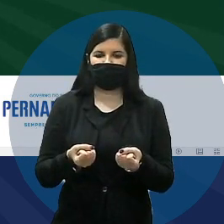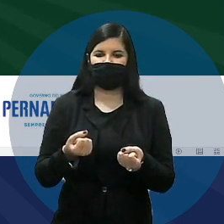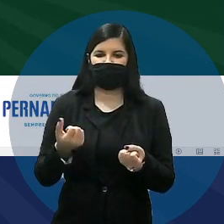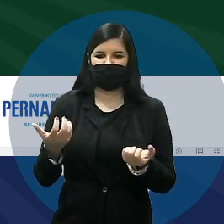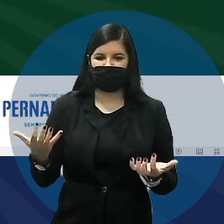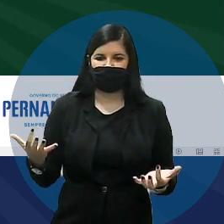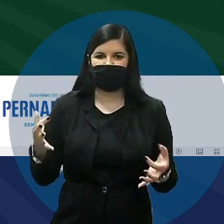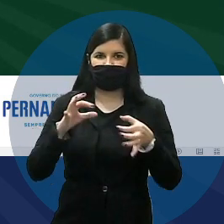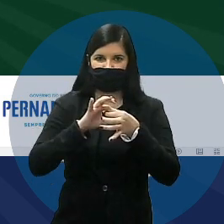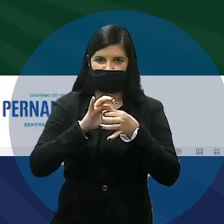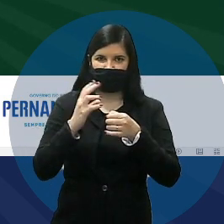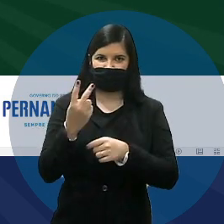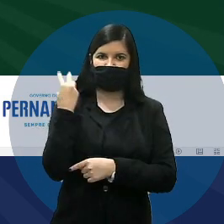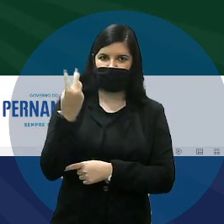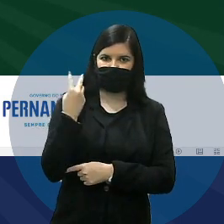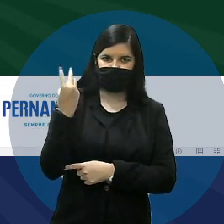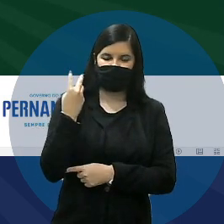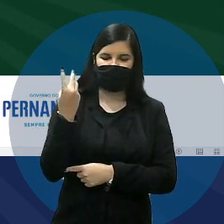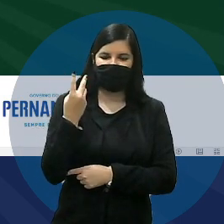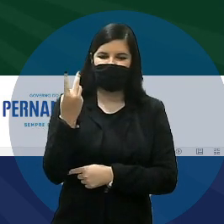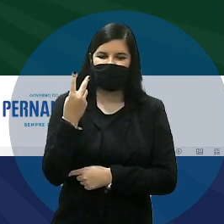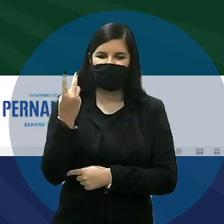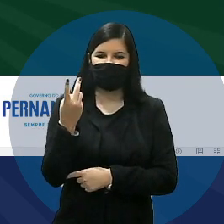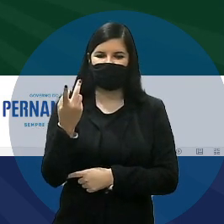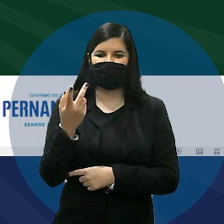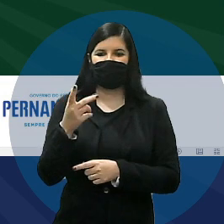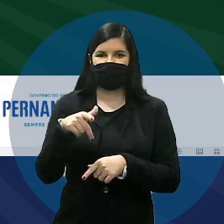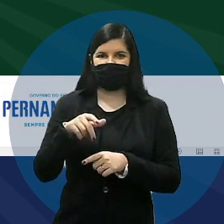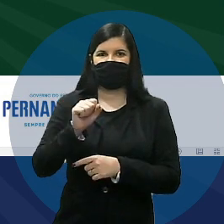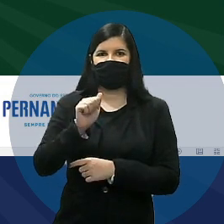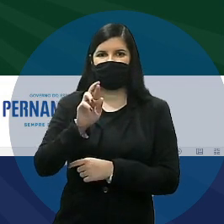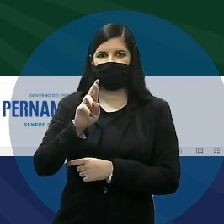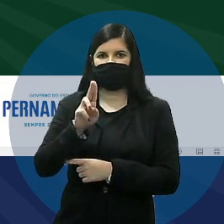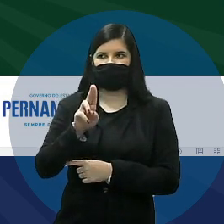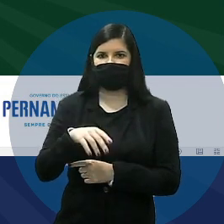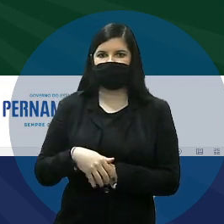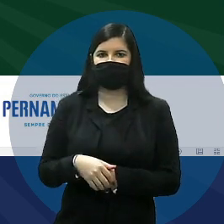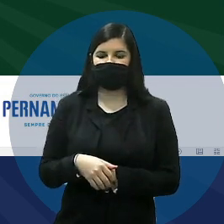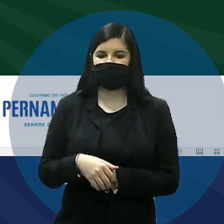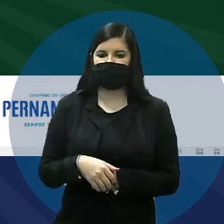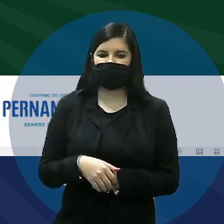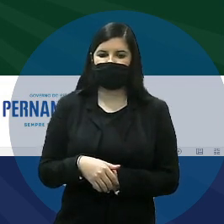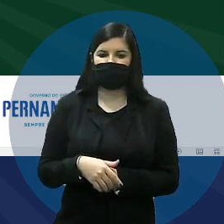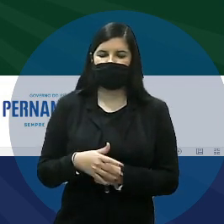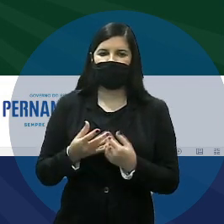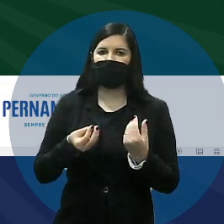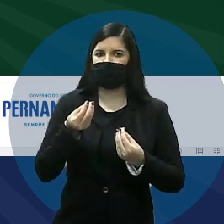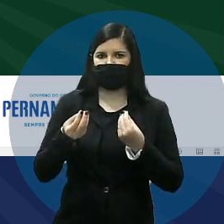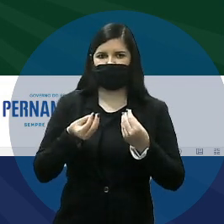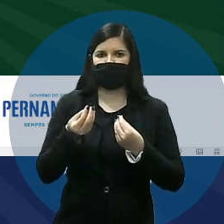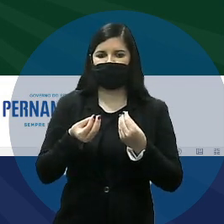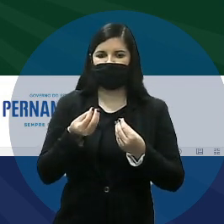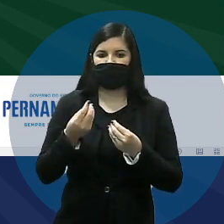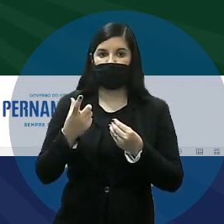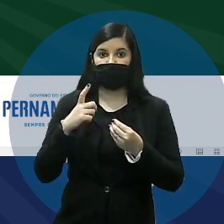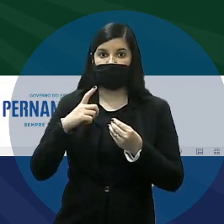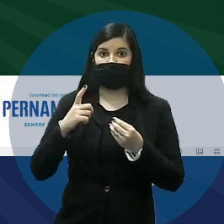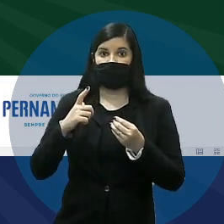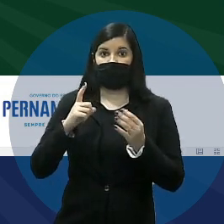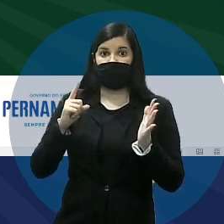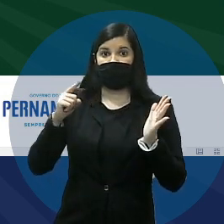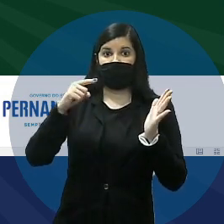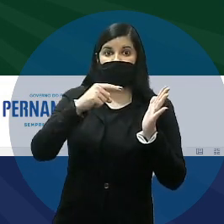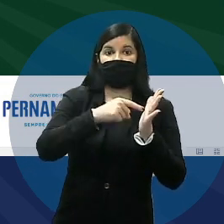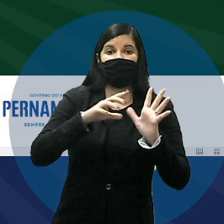agregando valores dentro desse sarau. O sarau, ele atinge toda a comunidade escolar,